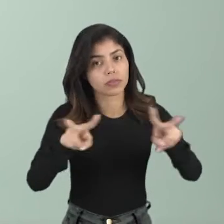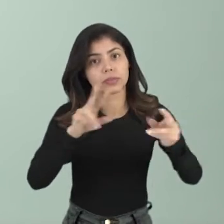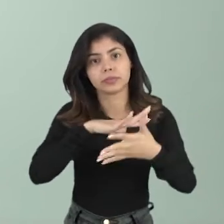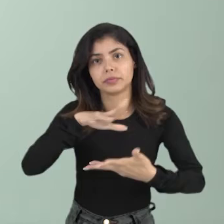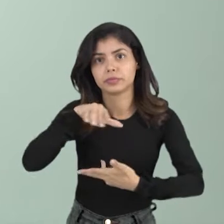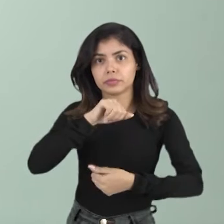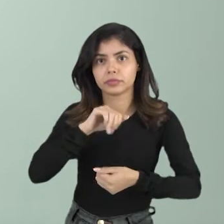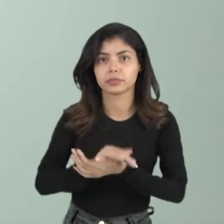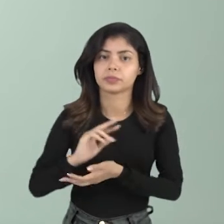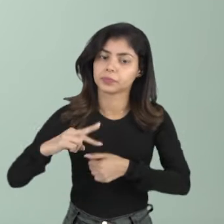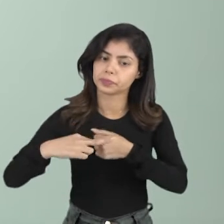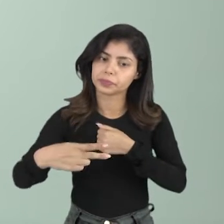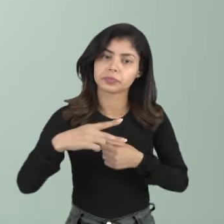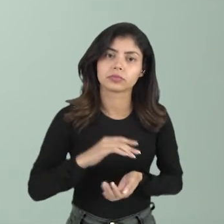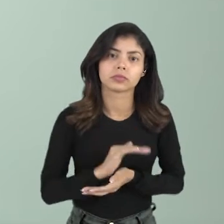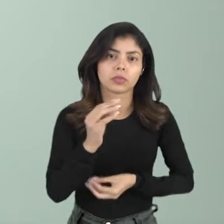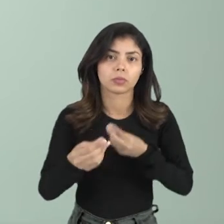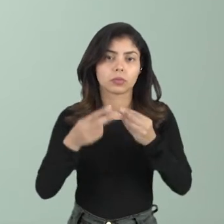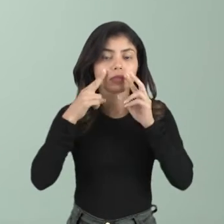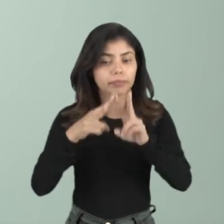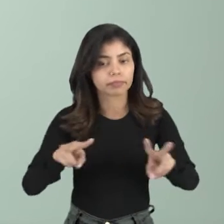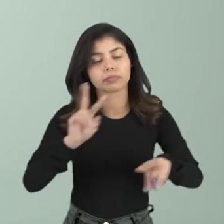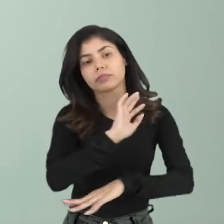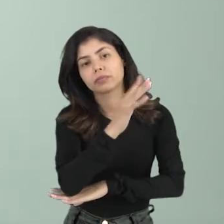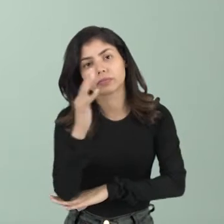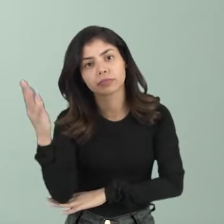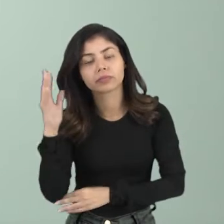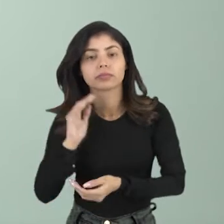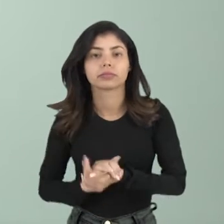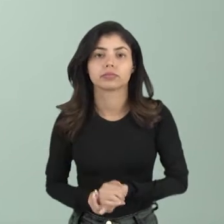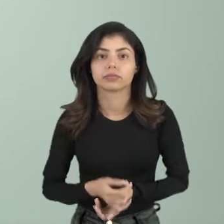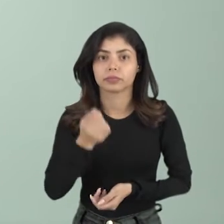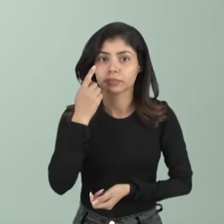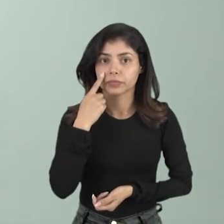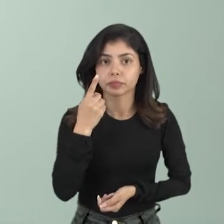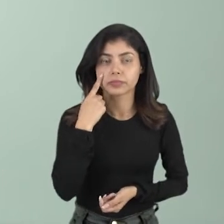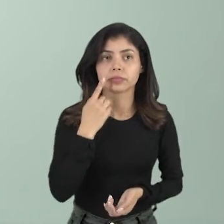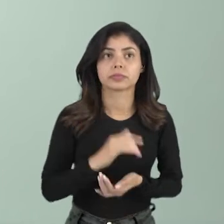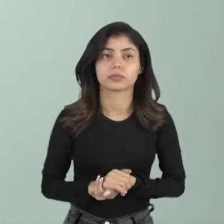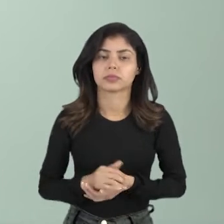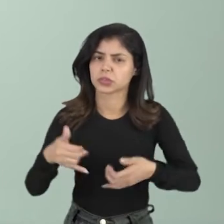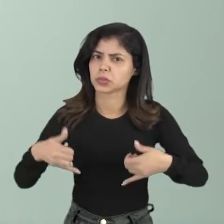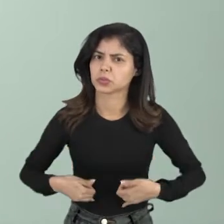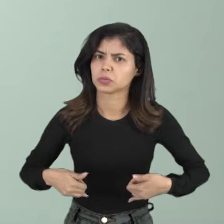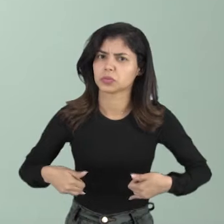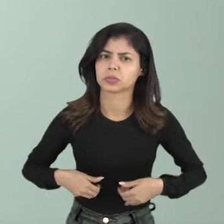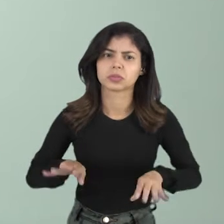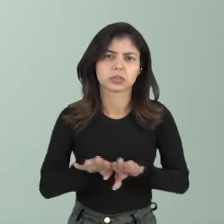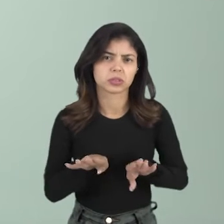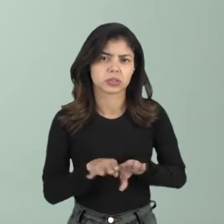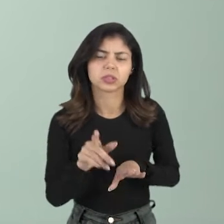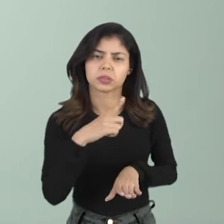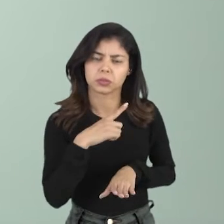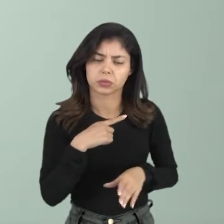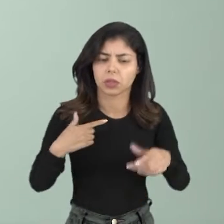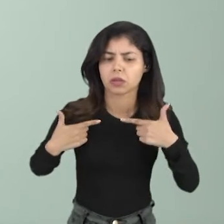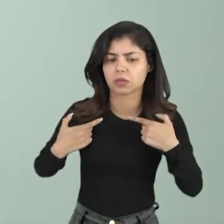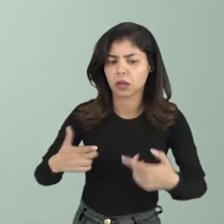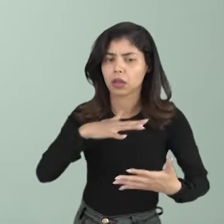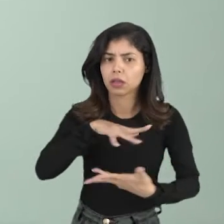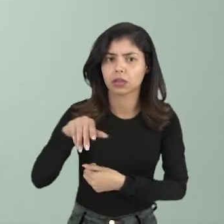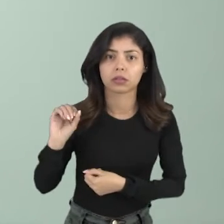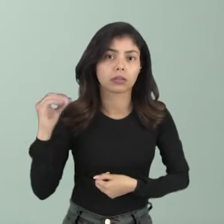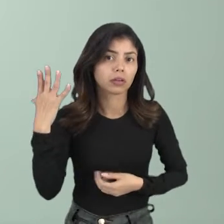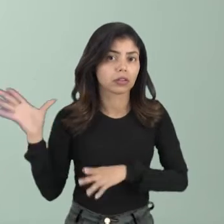mundo, consequentemente, como ele vê a paisagem. E ao se deparar com o sofrimento que a guerra causa, o